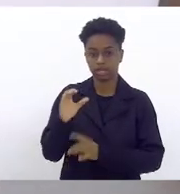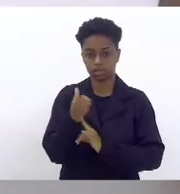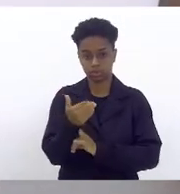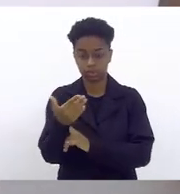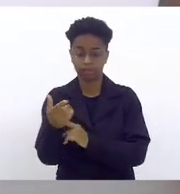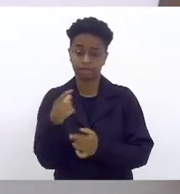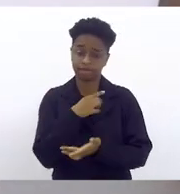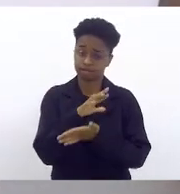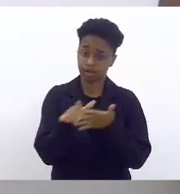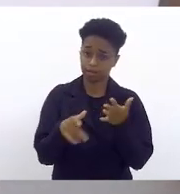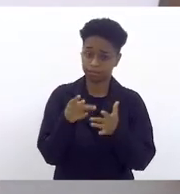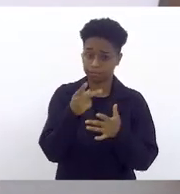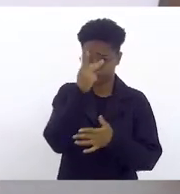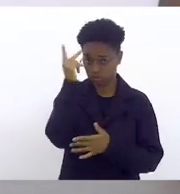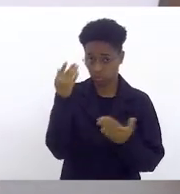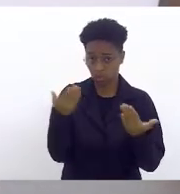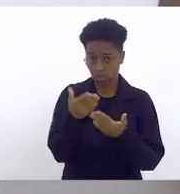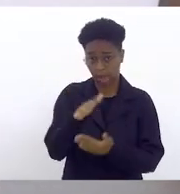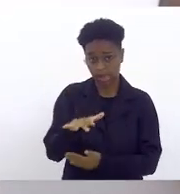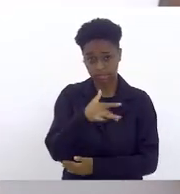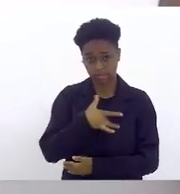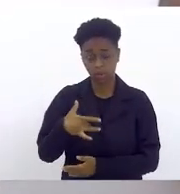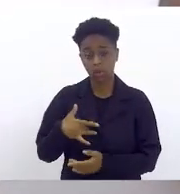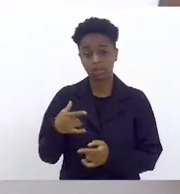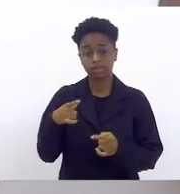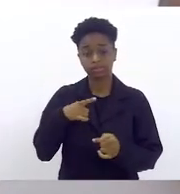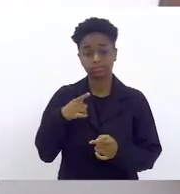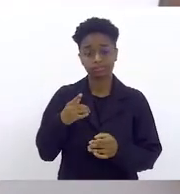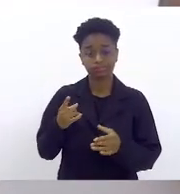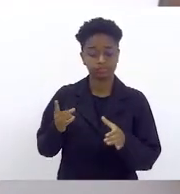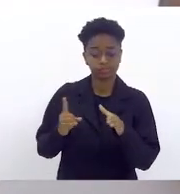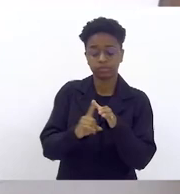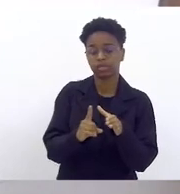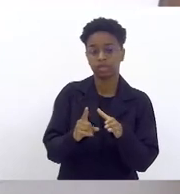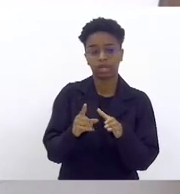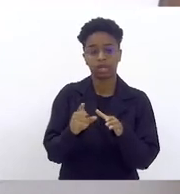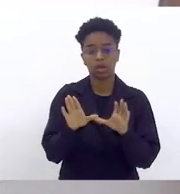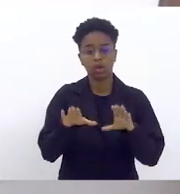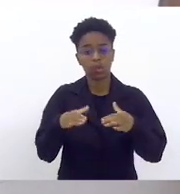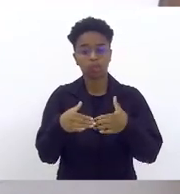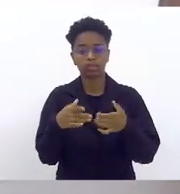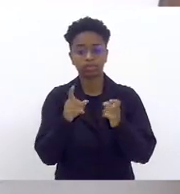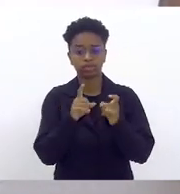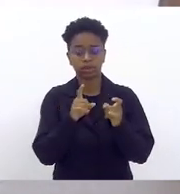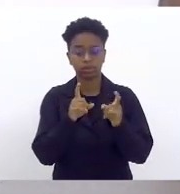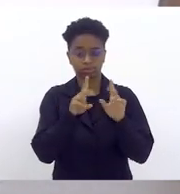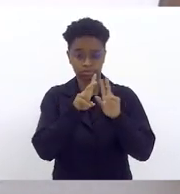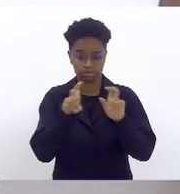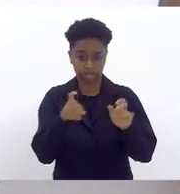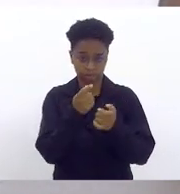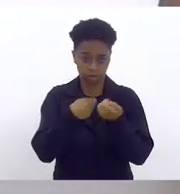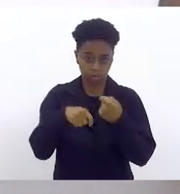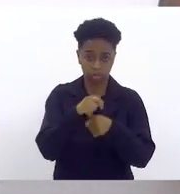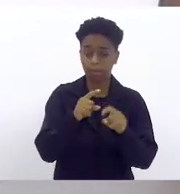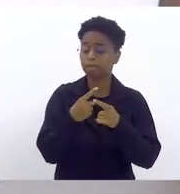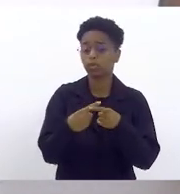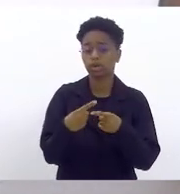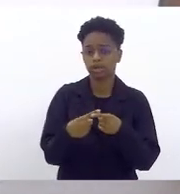numa comissão de Economia porque porque saúde tem a ver com isso né como a gente pode atender